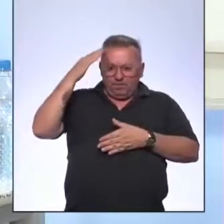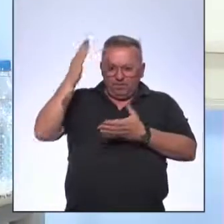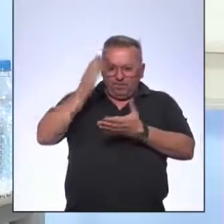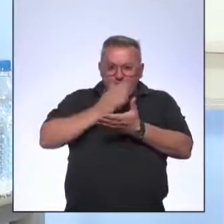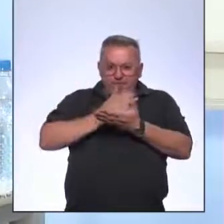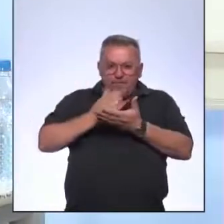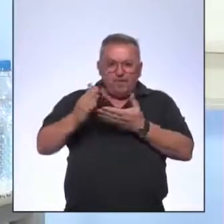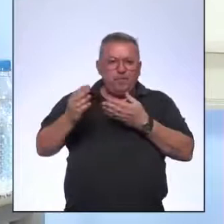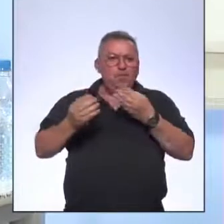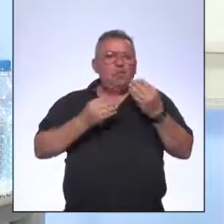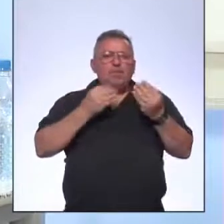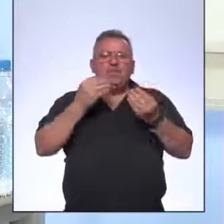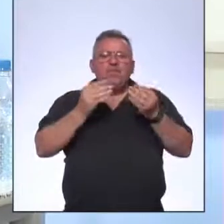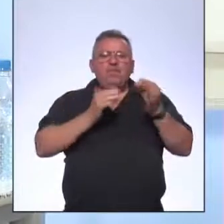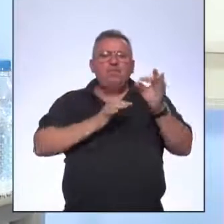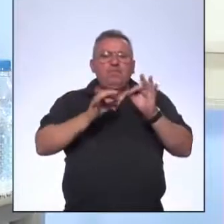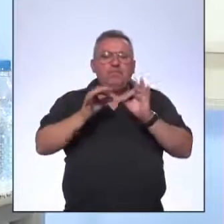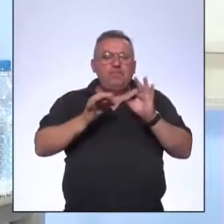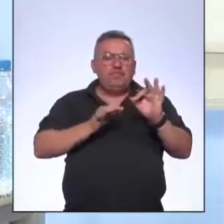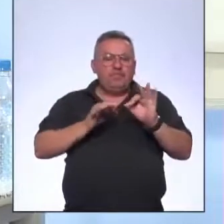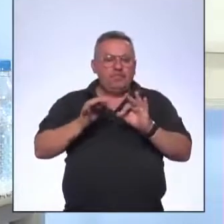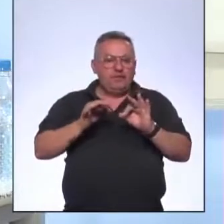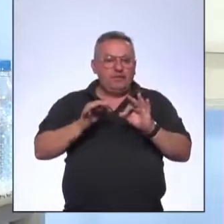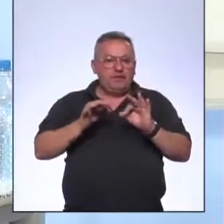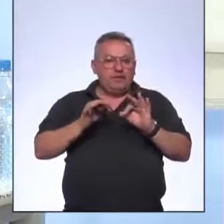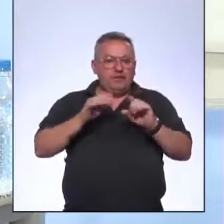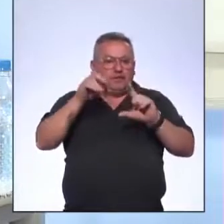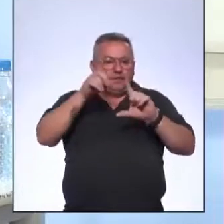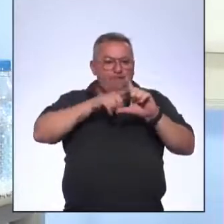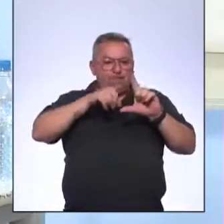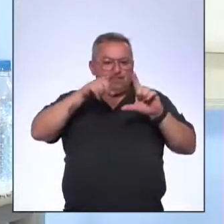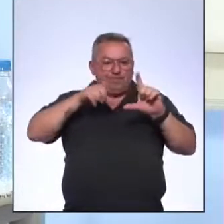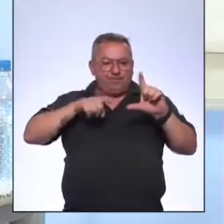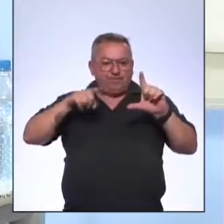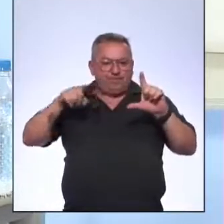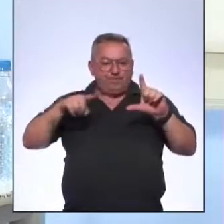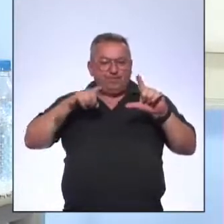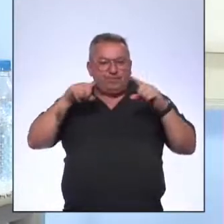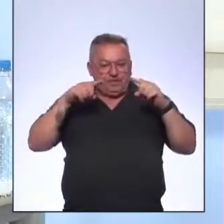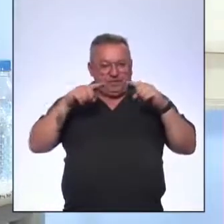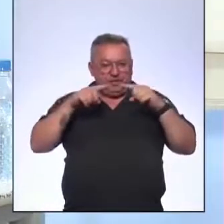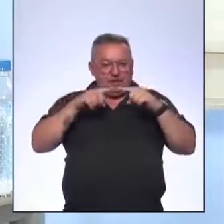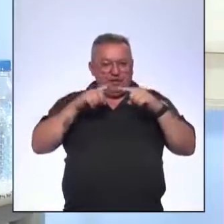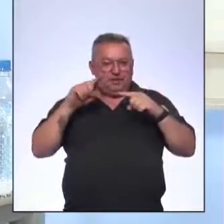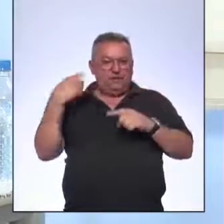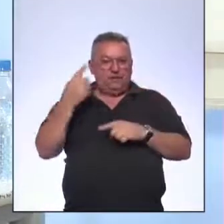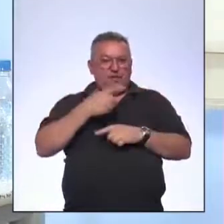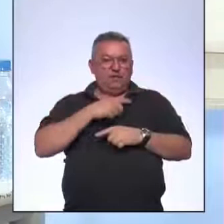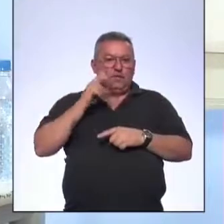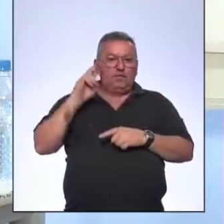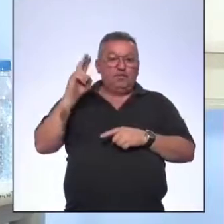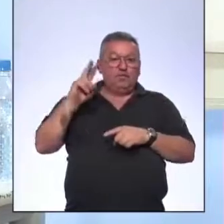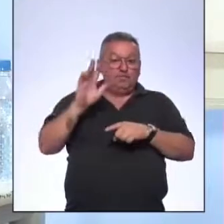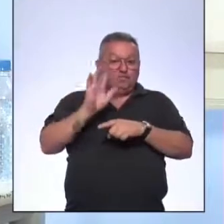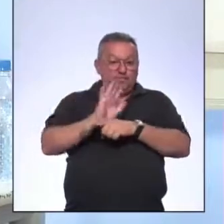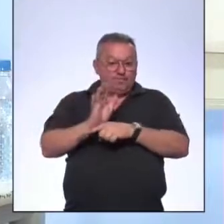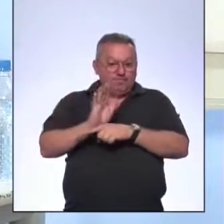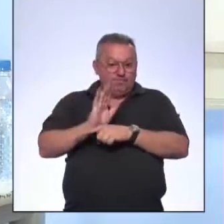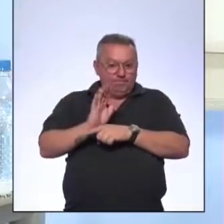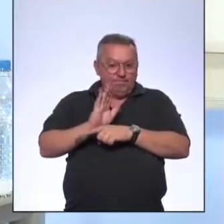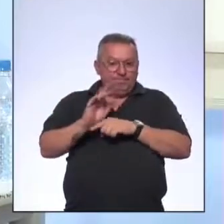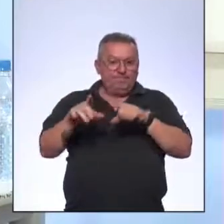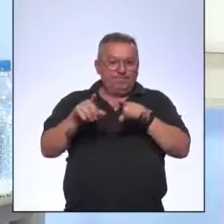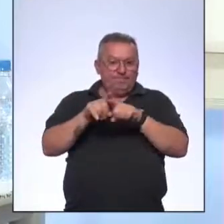sobre como montar um gráfico né de uma função nós vamos ver um vídeo